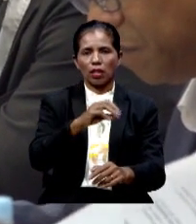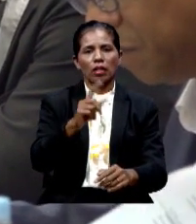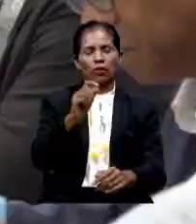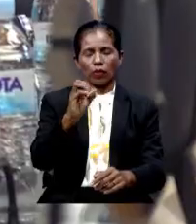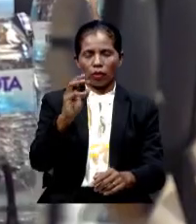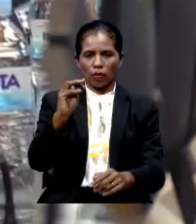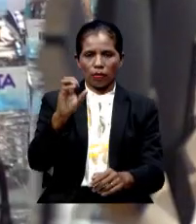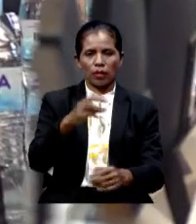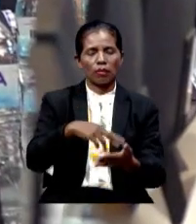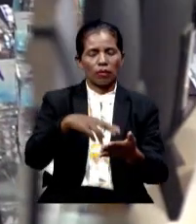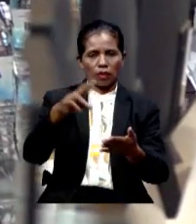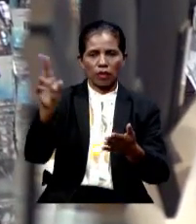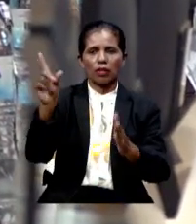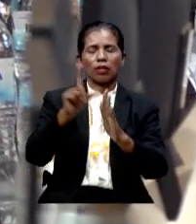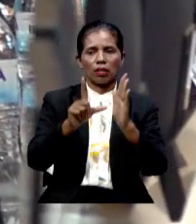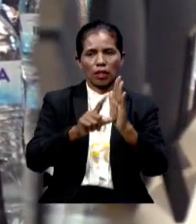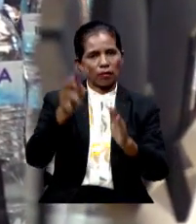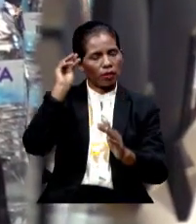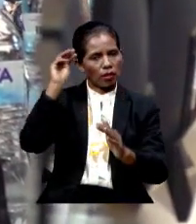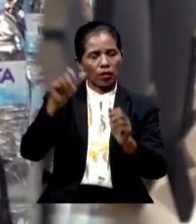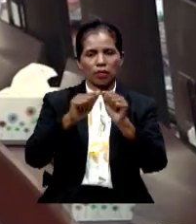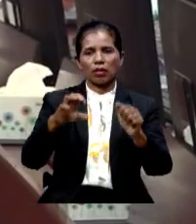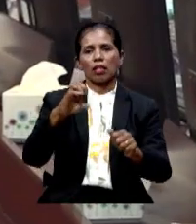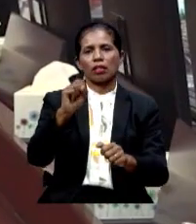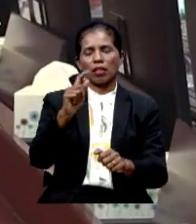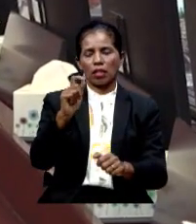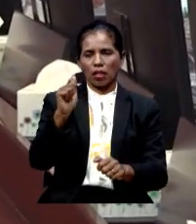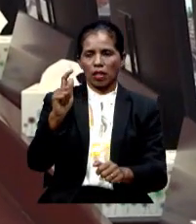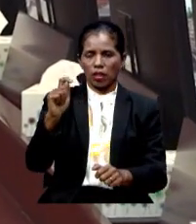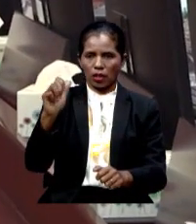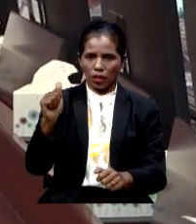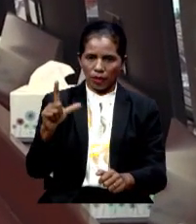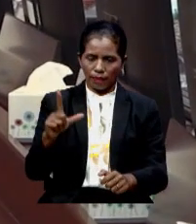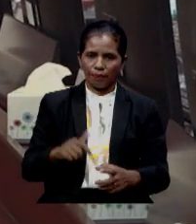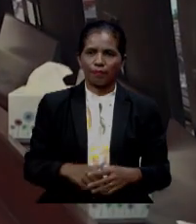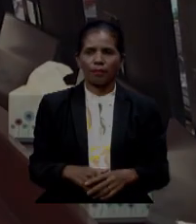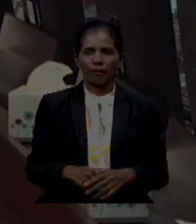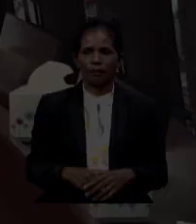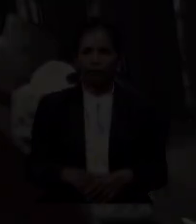rode aprova orgânica Ministério da Administração Estatal Nian. Adereto Ximenes, bem-vindo Ximenes, Tiemen.